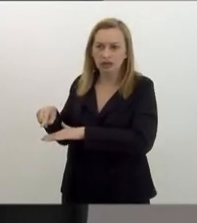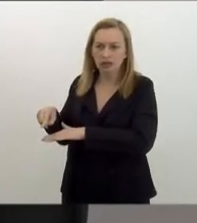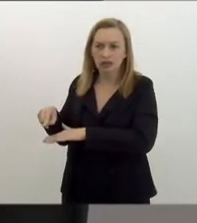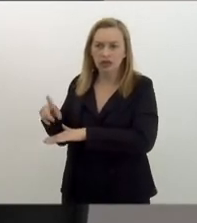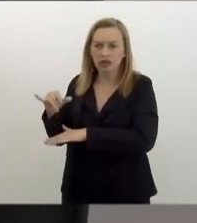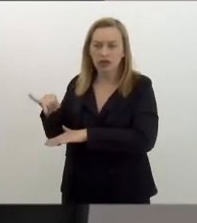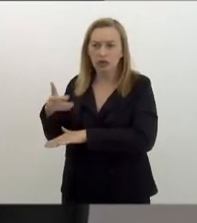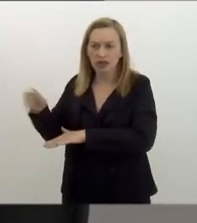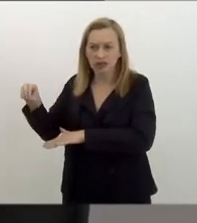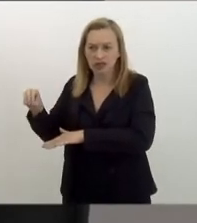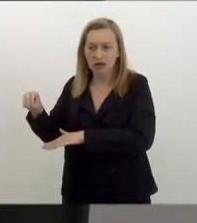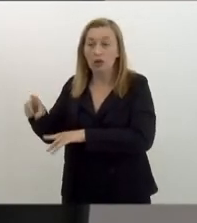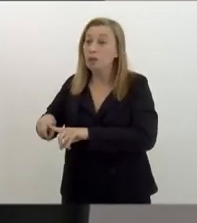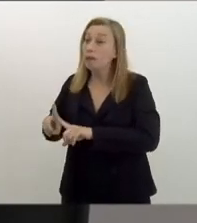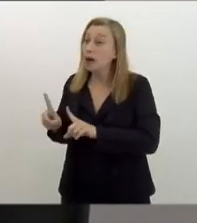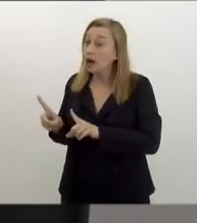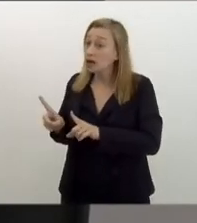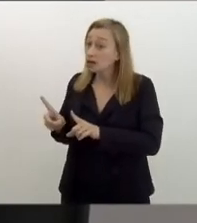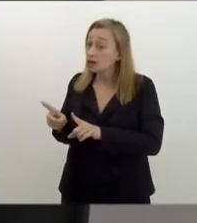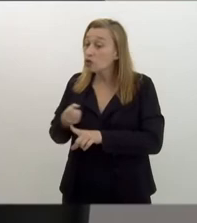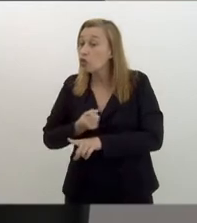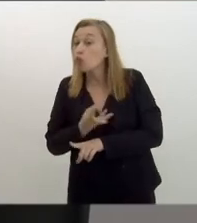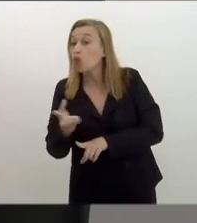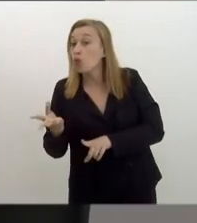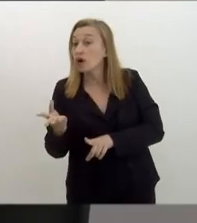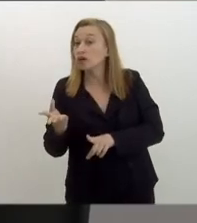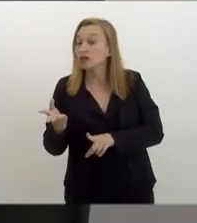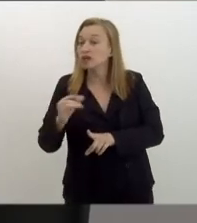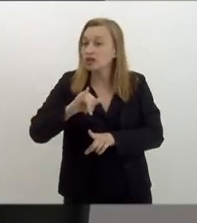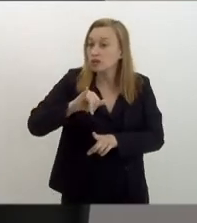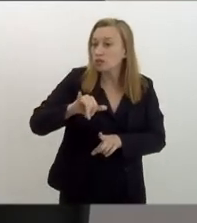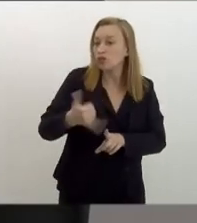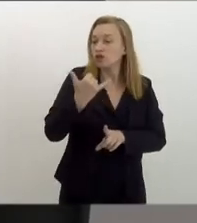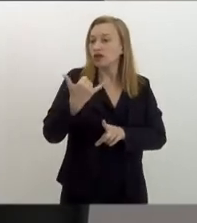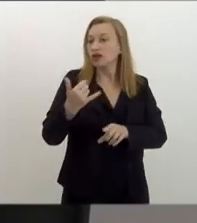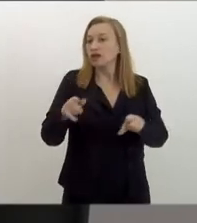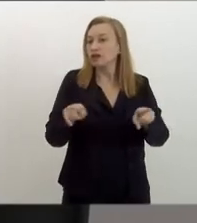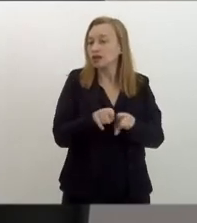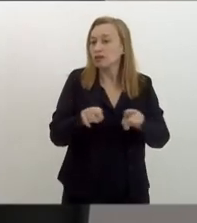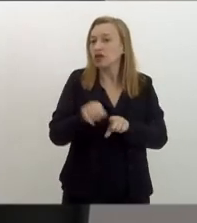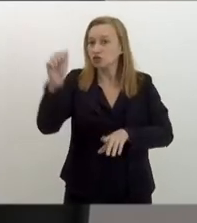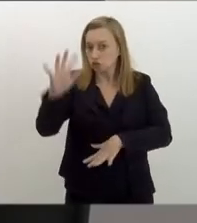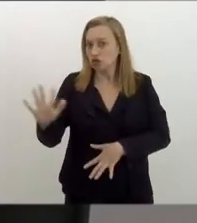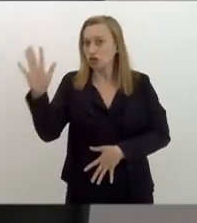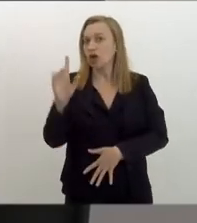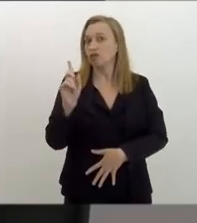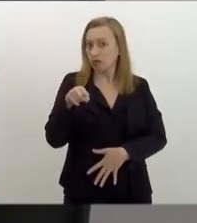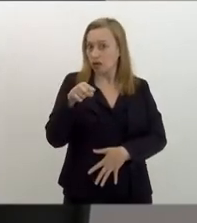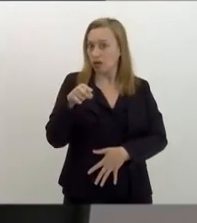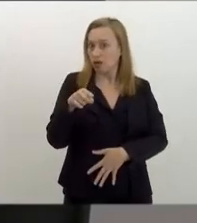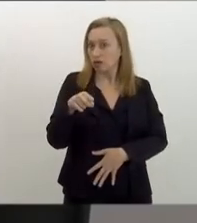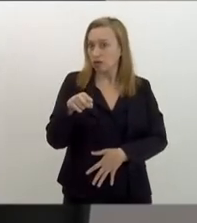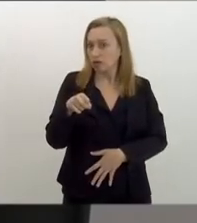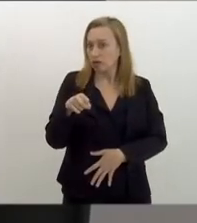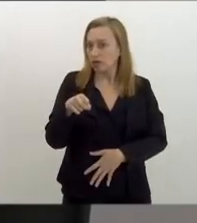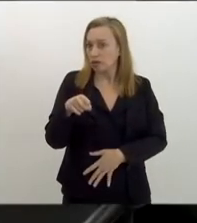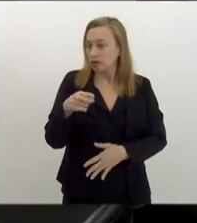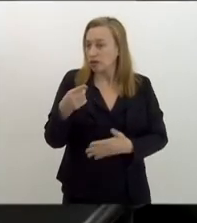liquidação mas o quanto disso está sendo aproveitado também no geral né no